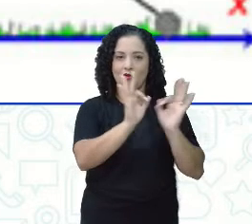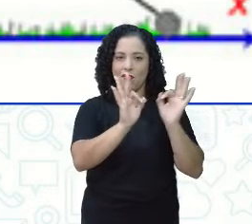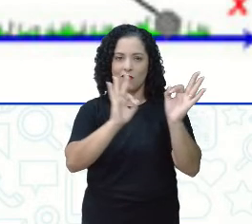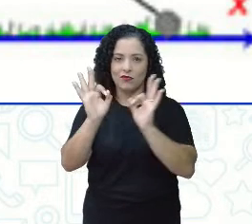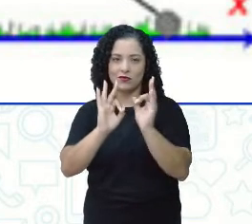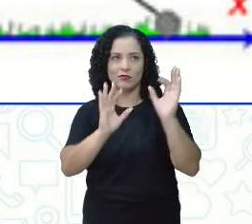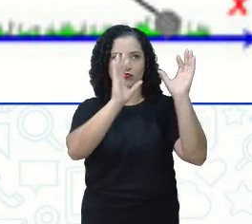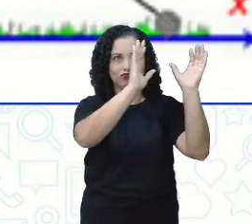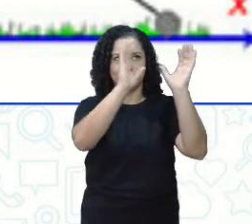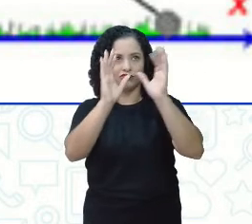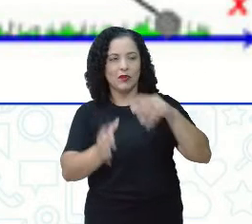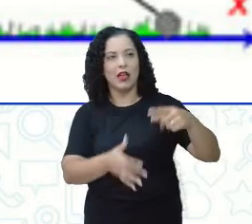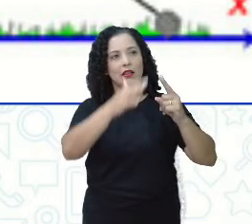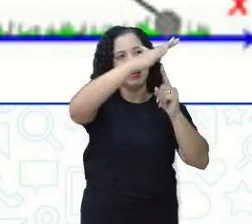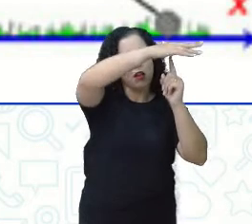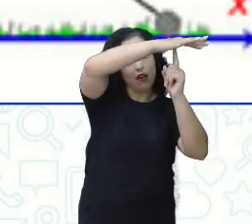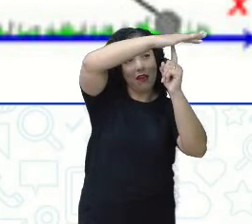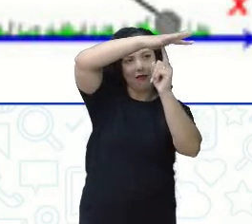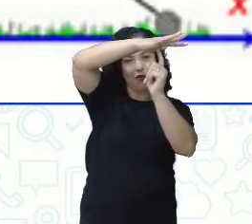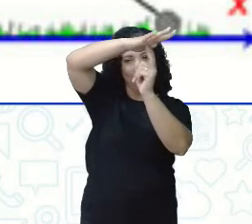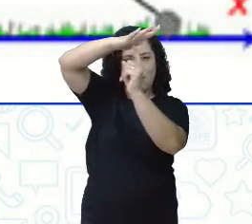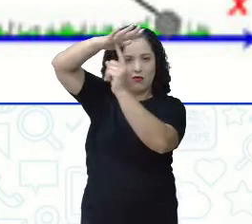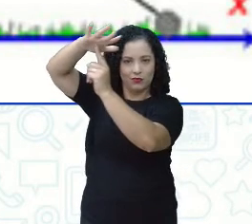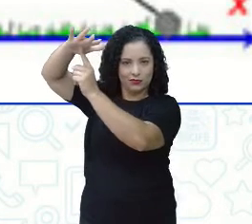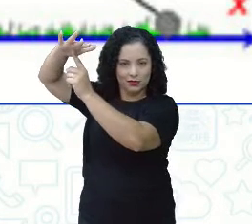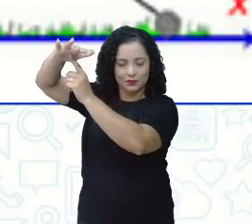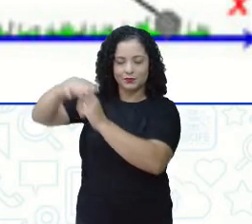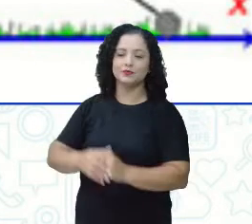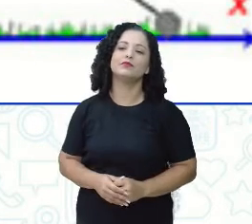desse helicóptero e daquele